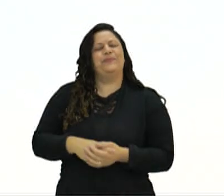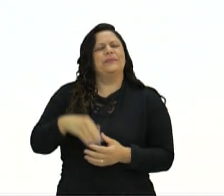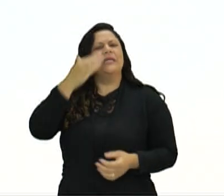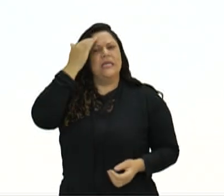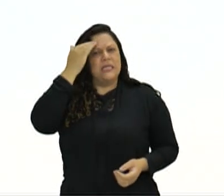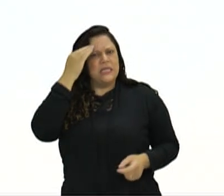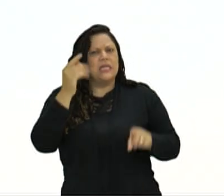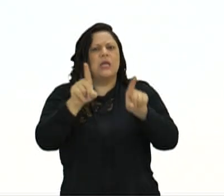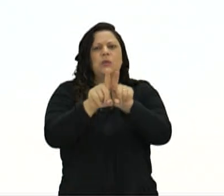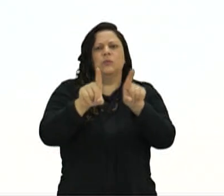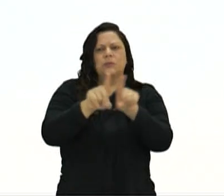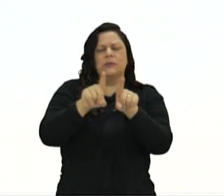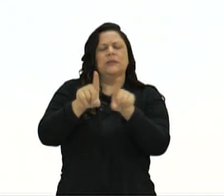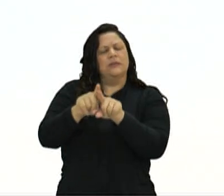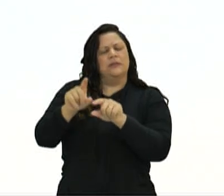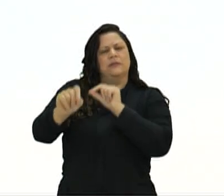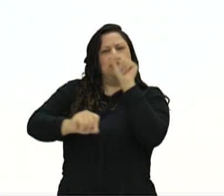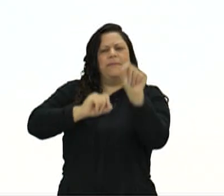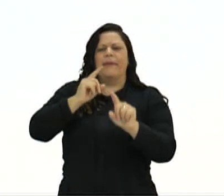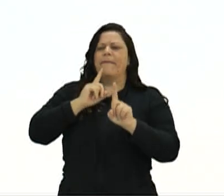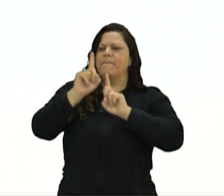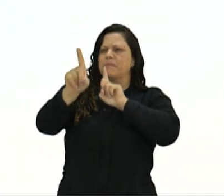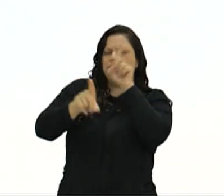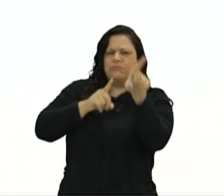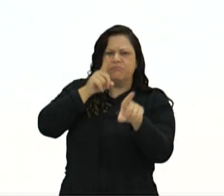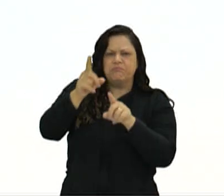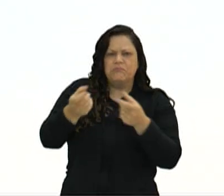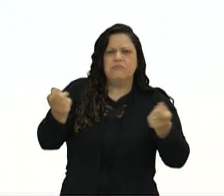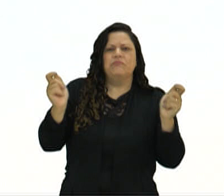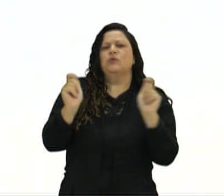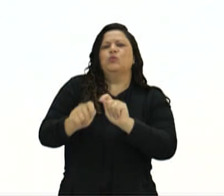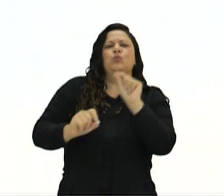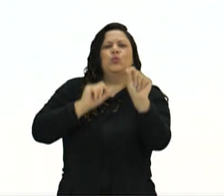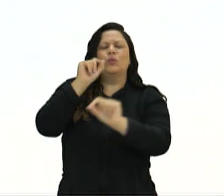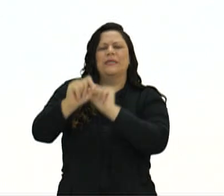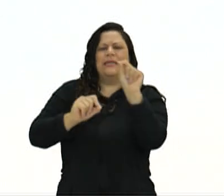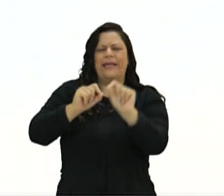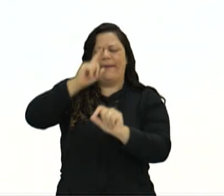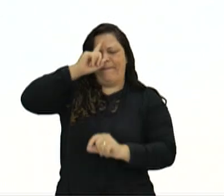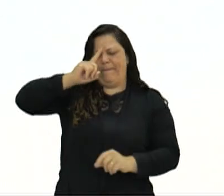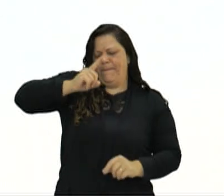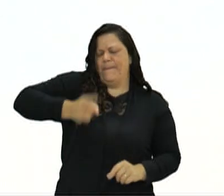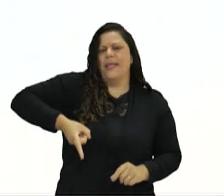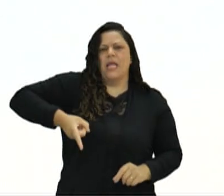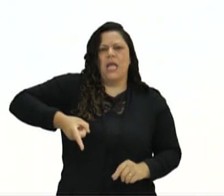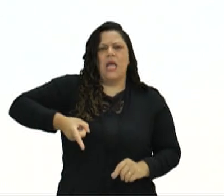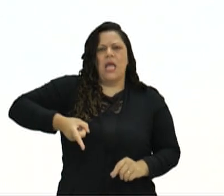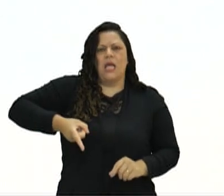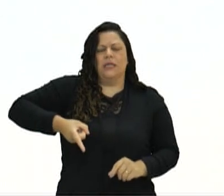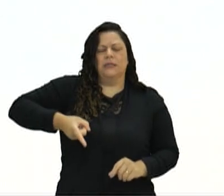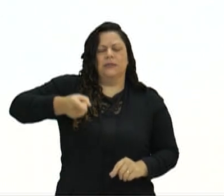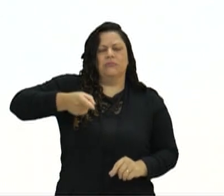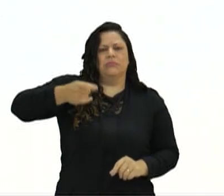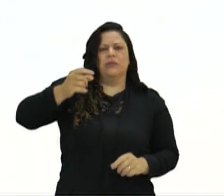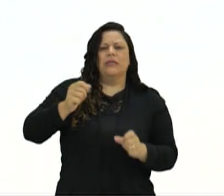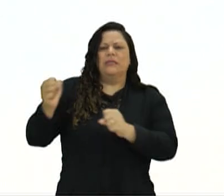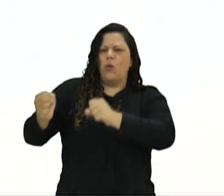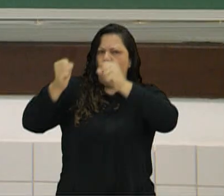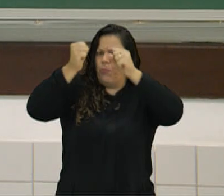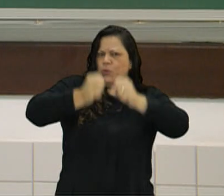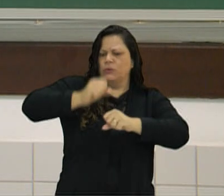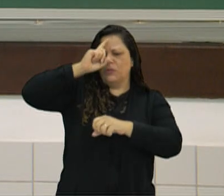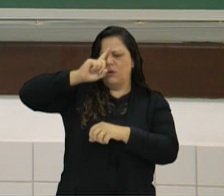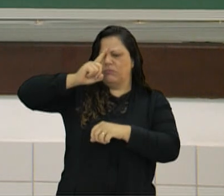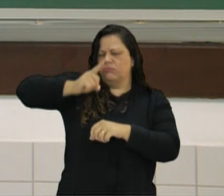críticas que Montesquieu faz ao absolutismo, às monarquias absolutistas, né? E daí a